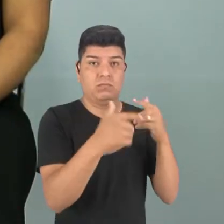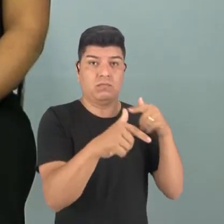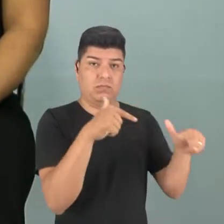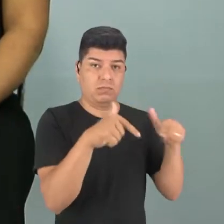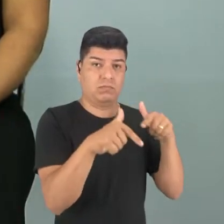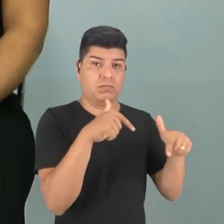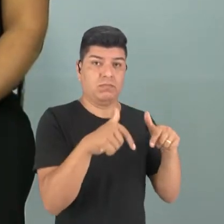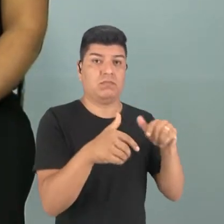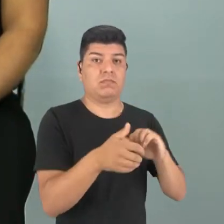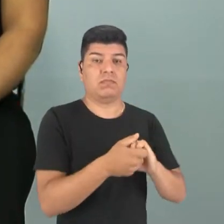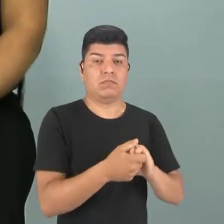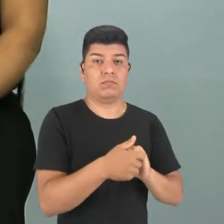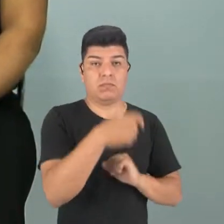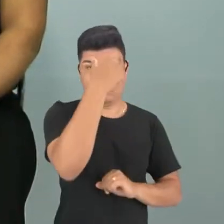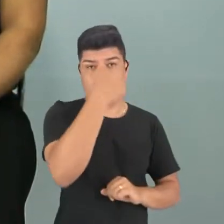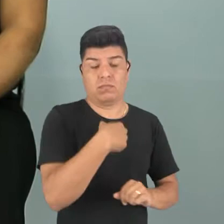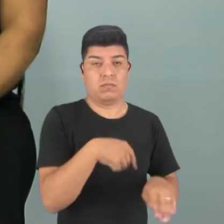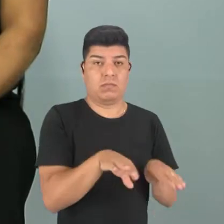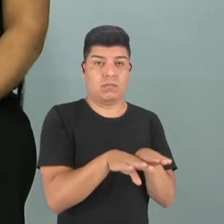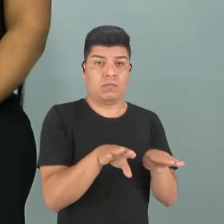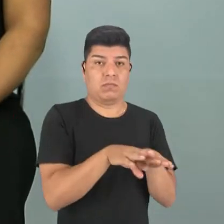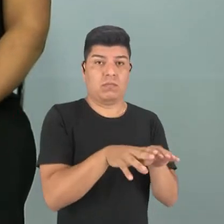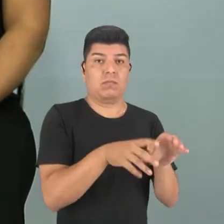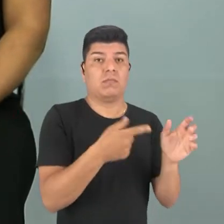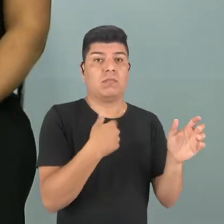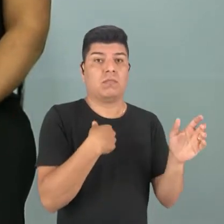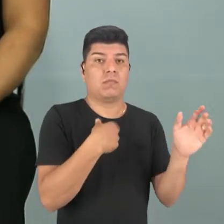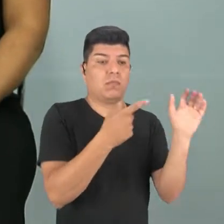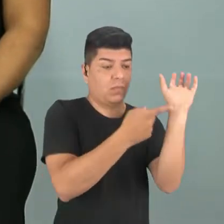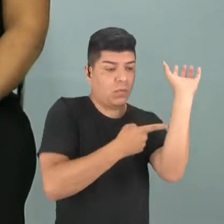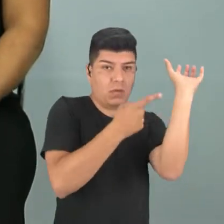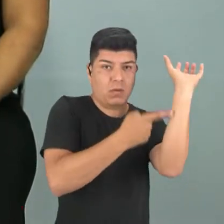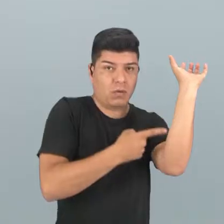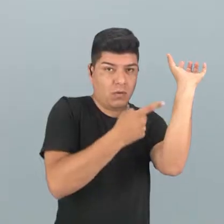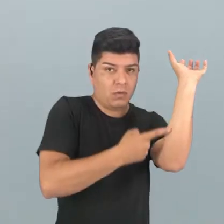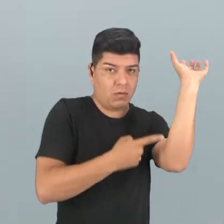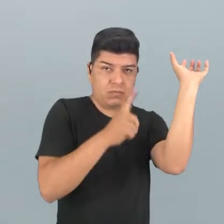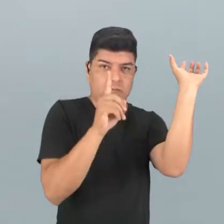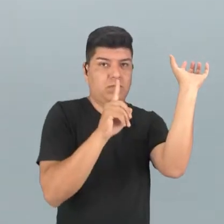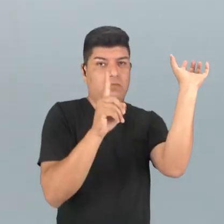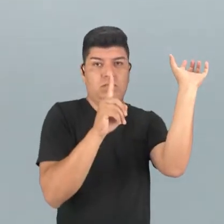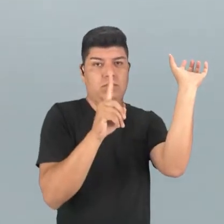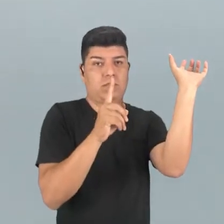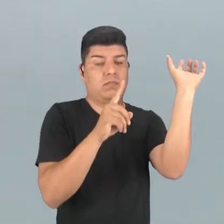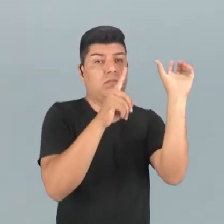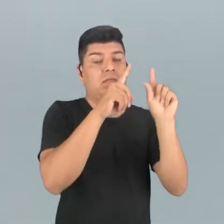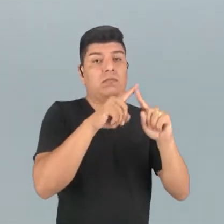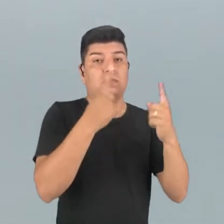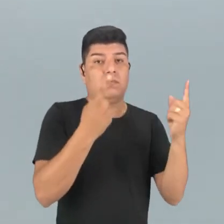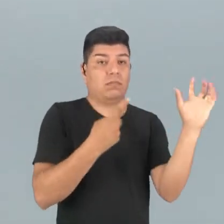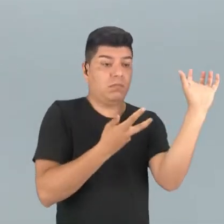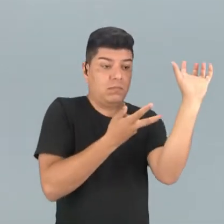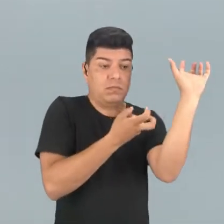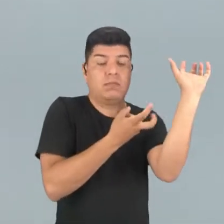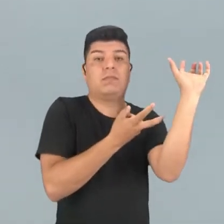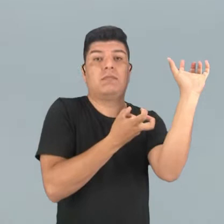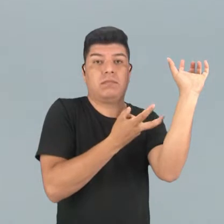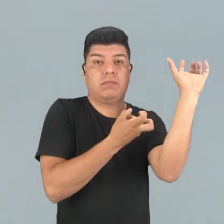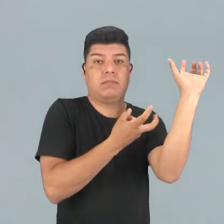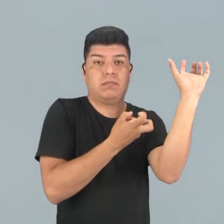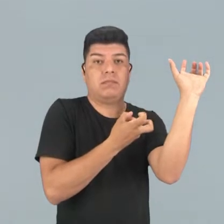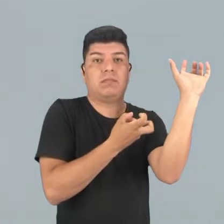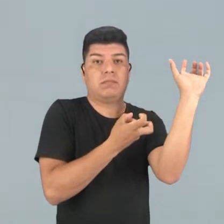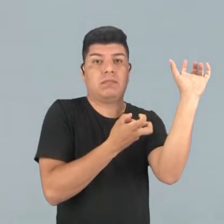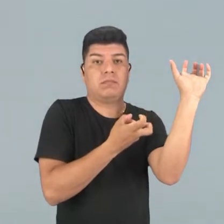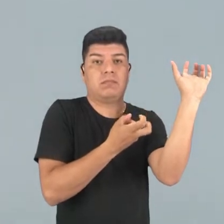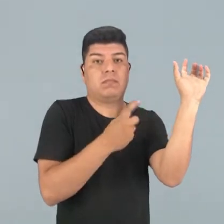assim. E eu coletava, né? Não cortava, não tirava o látex, mas eu colhia, né? Eu ia com meu avô para a